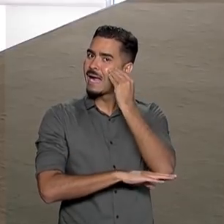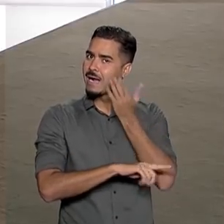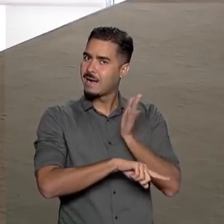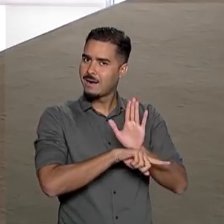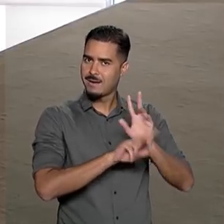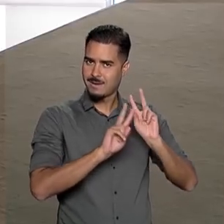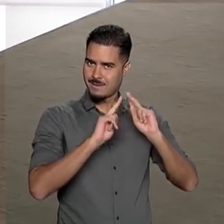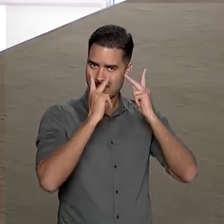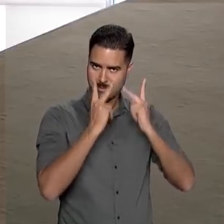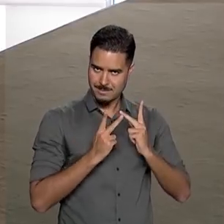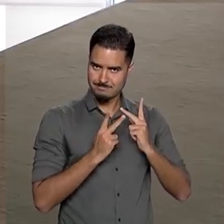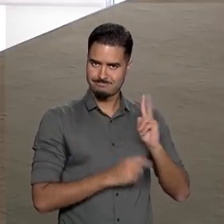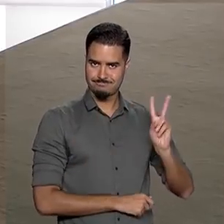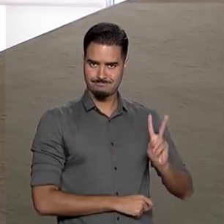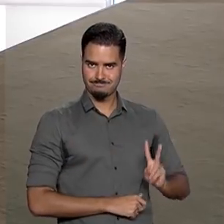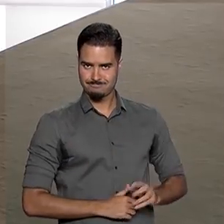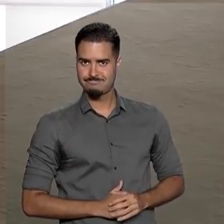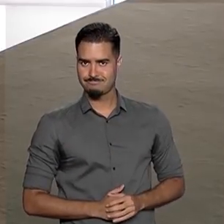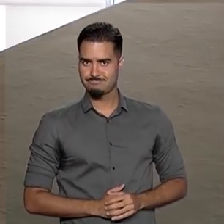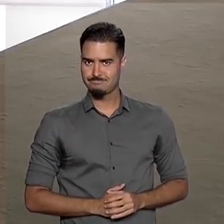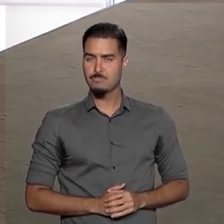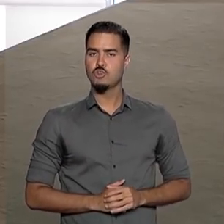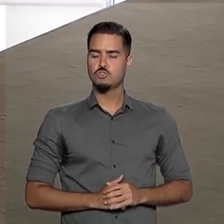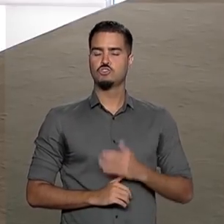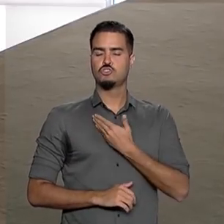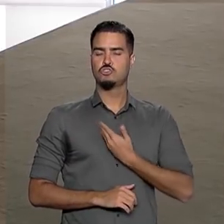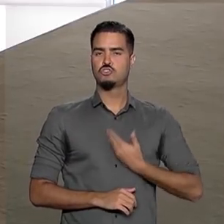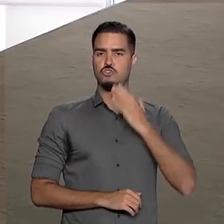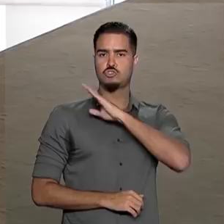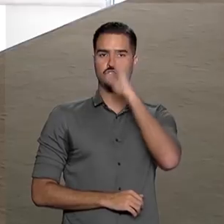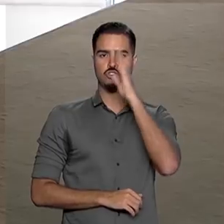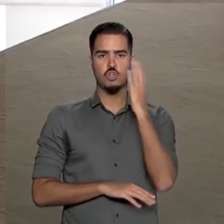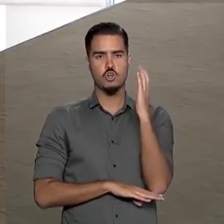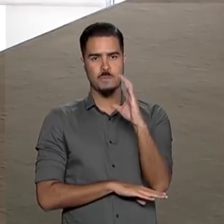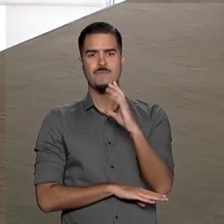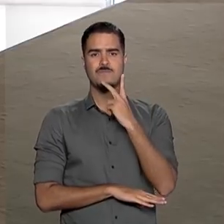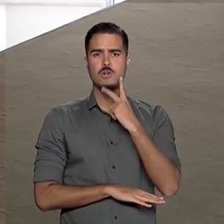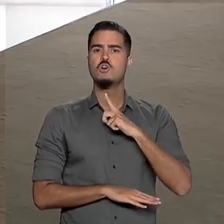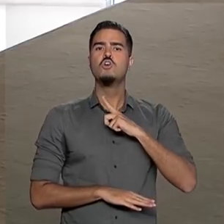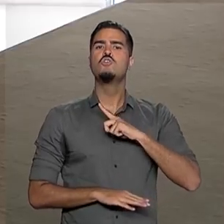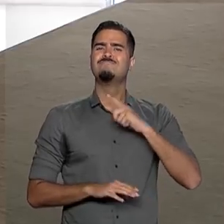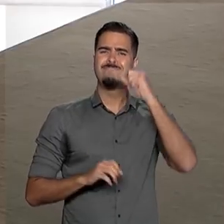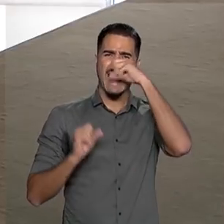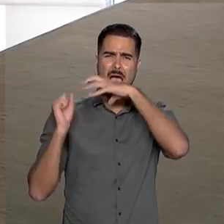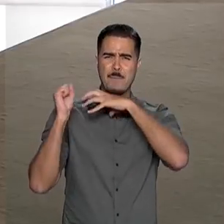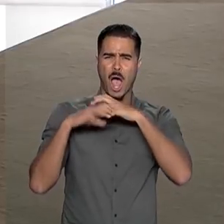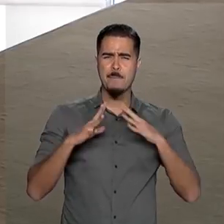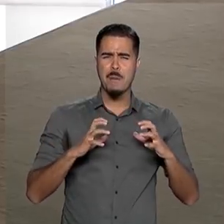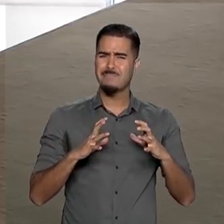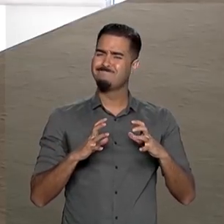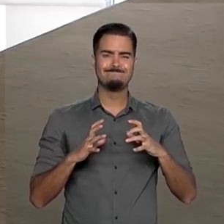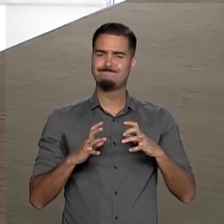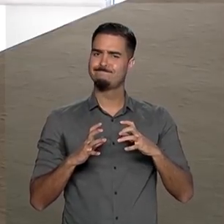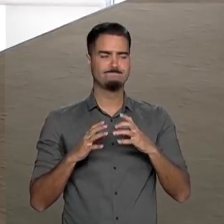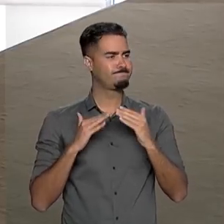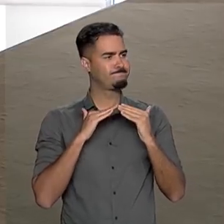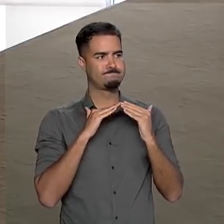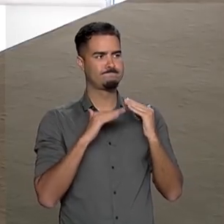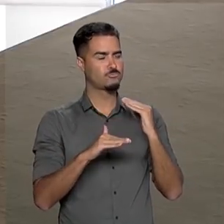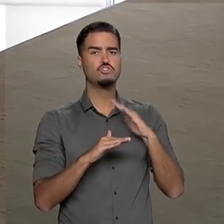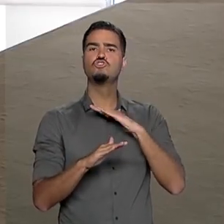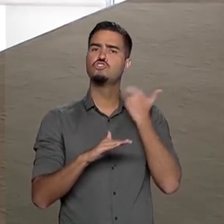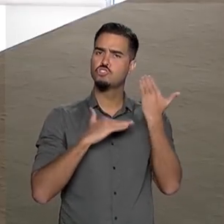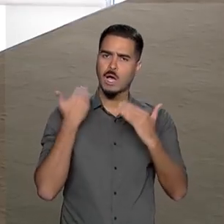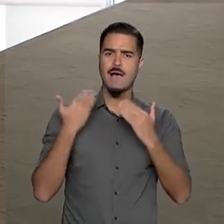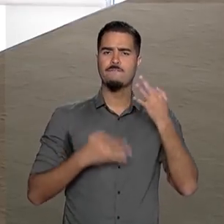humanitária à Venezuela em nota o governo brasileiro condenou os atos de violência que resultaram em mortos